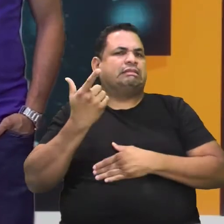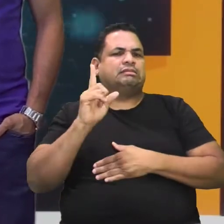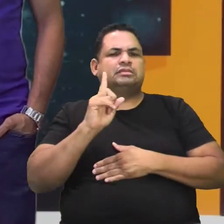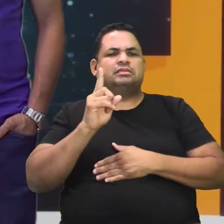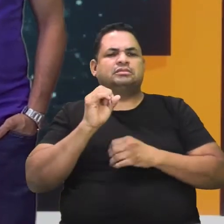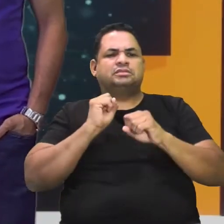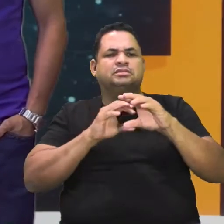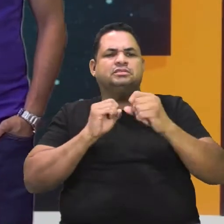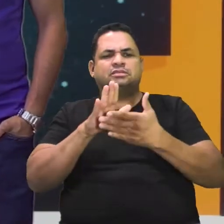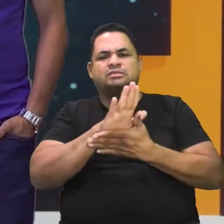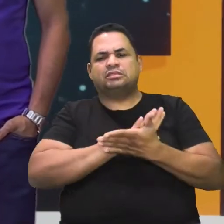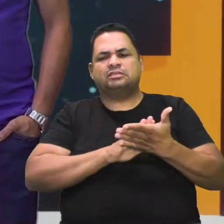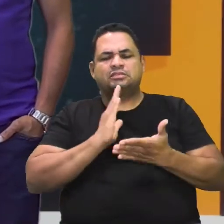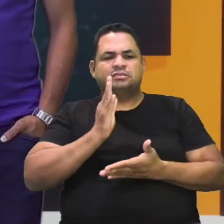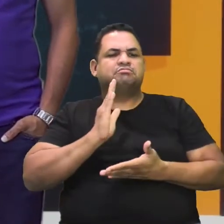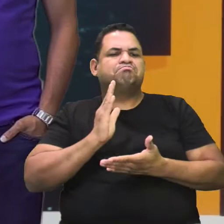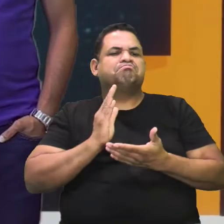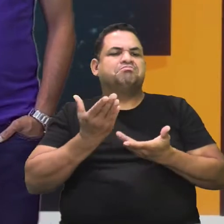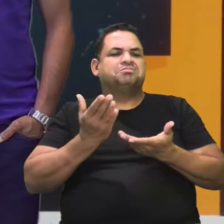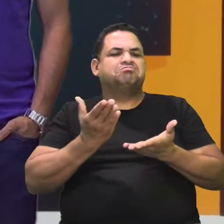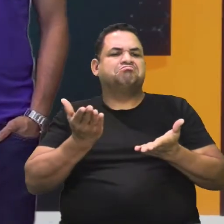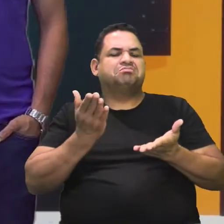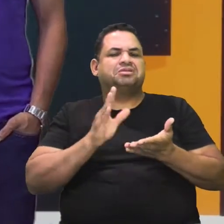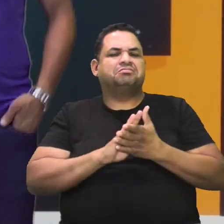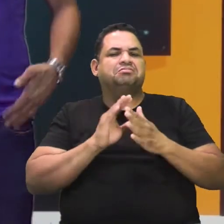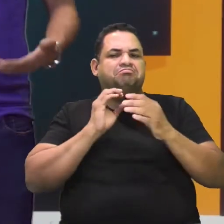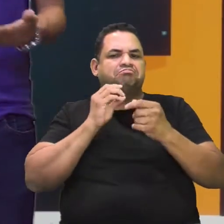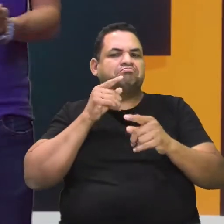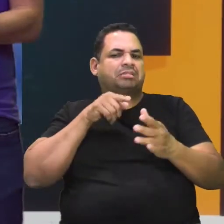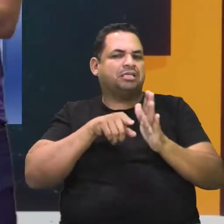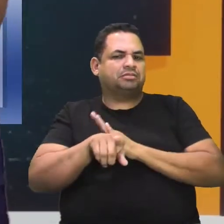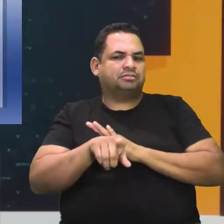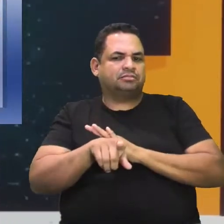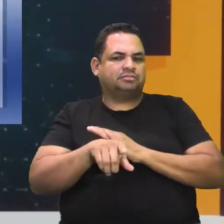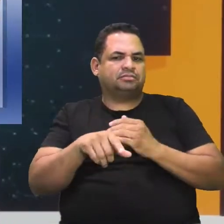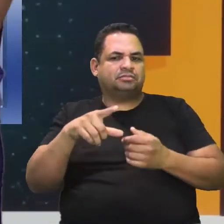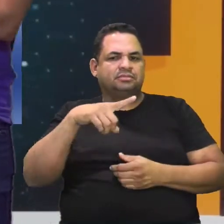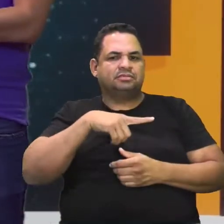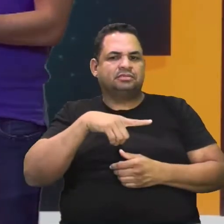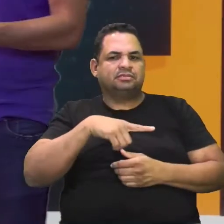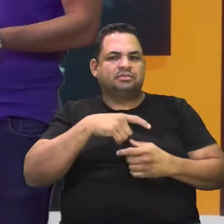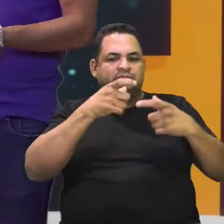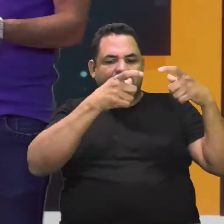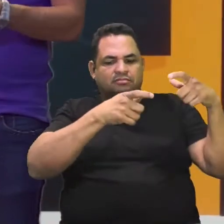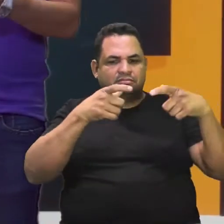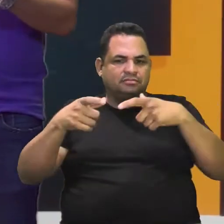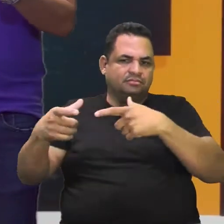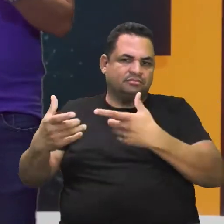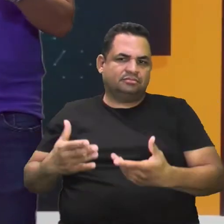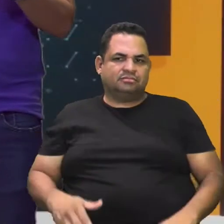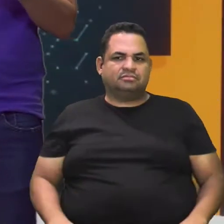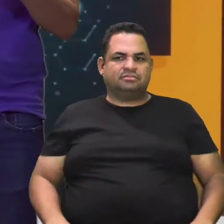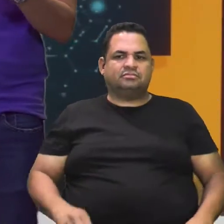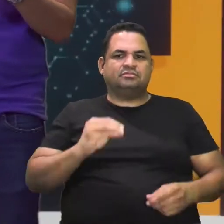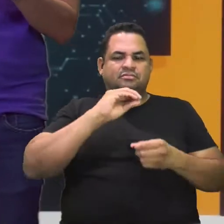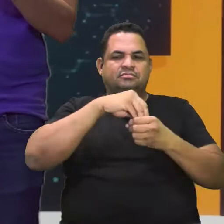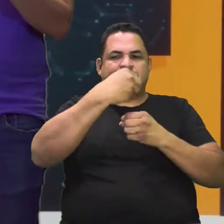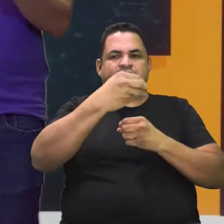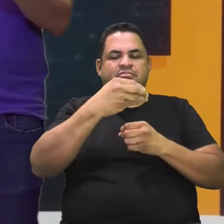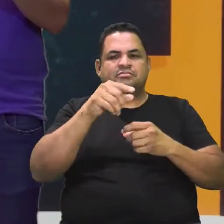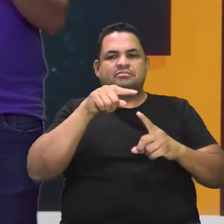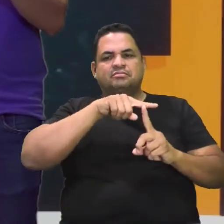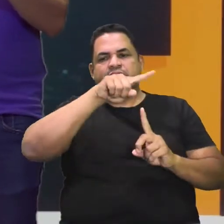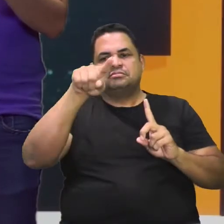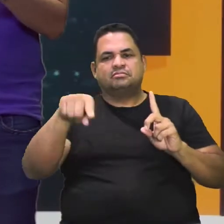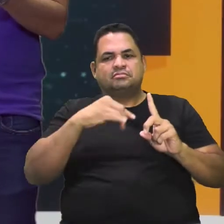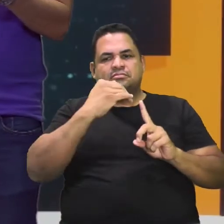nos ensinaram nada ainda e já vão perguntar? Nós já explicamos que ela tem 3 posições relativas. É isso que a gente quer de vocês.